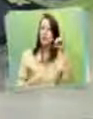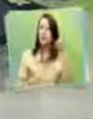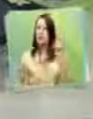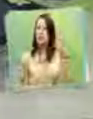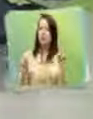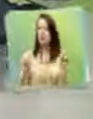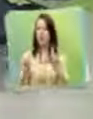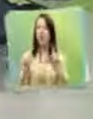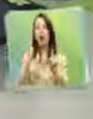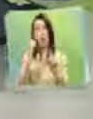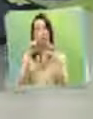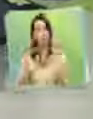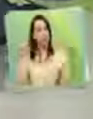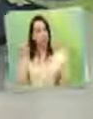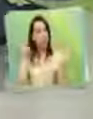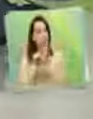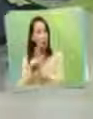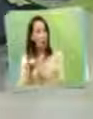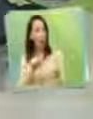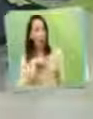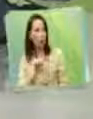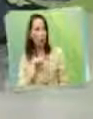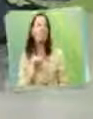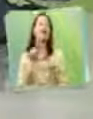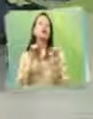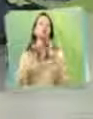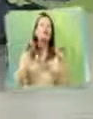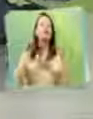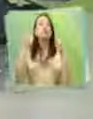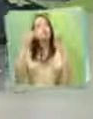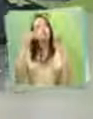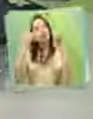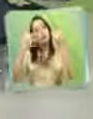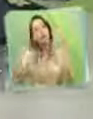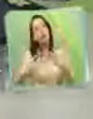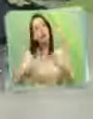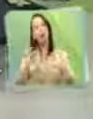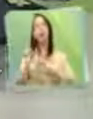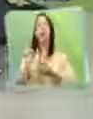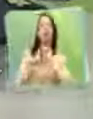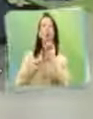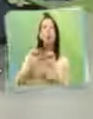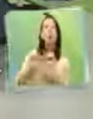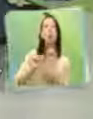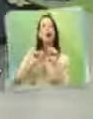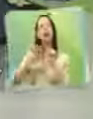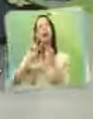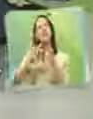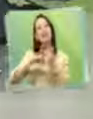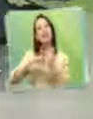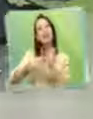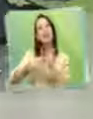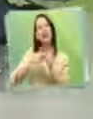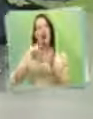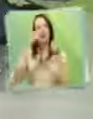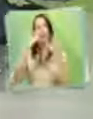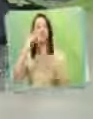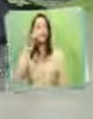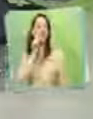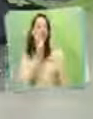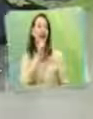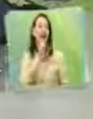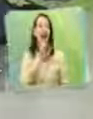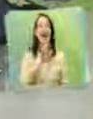foi um dos últimos dois anos, que tinha um texto falando sobre a concepção de... Era um texto sobre